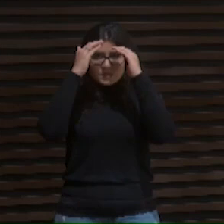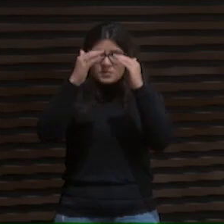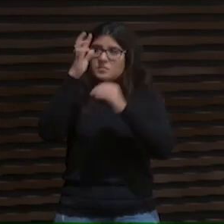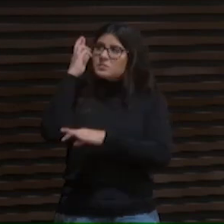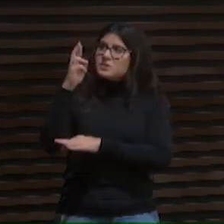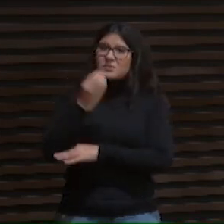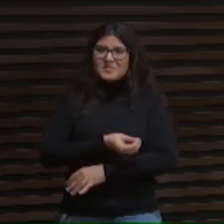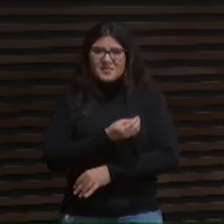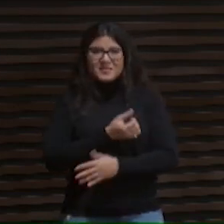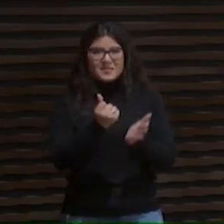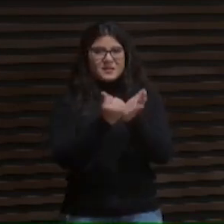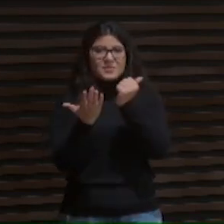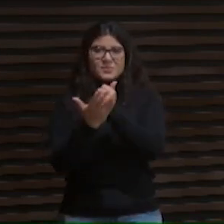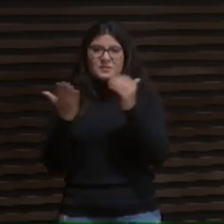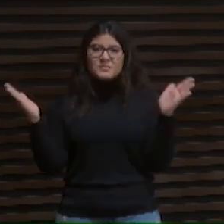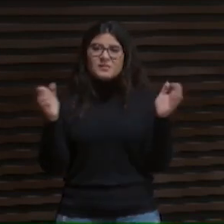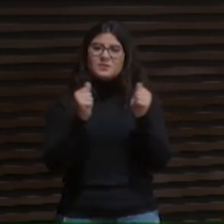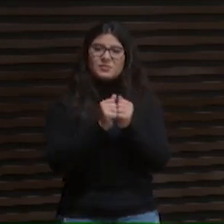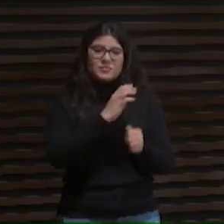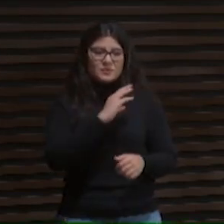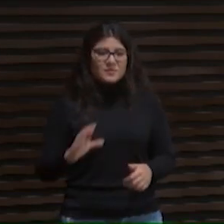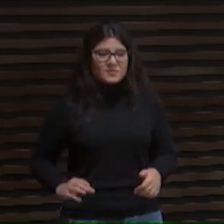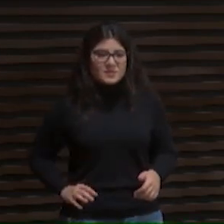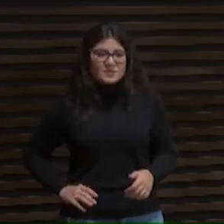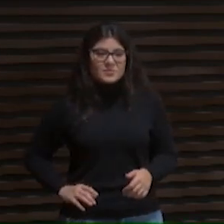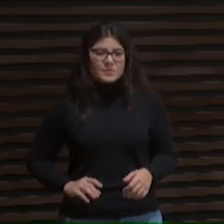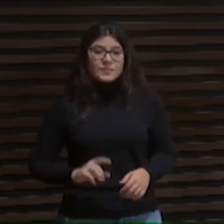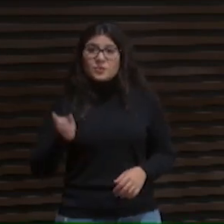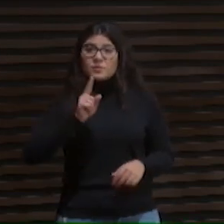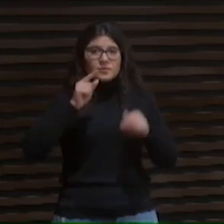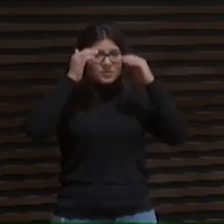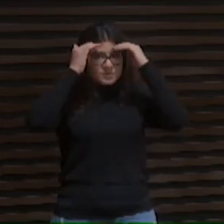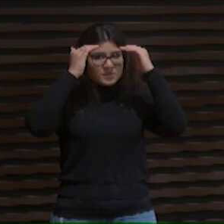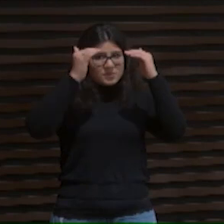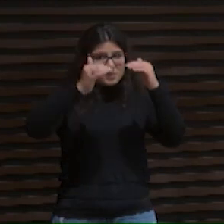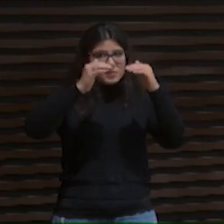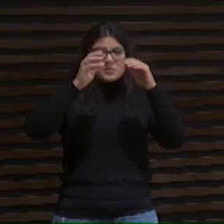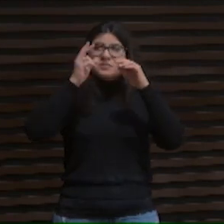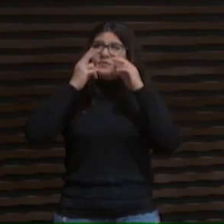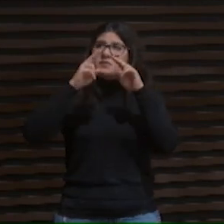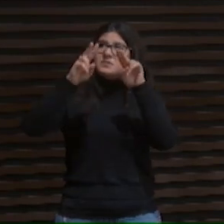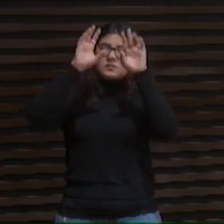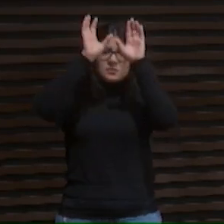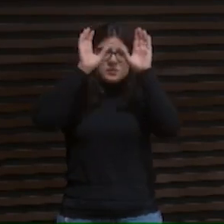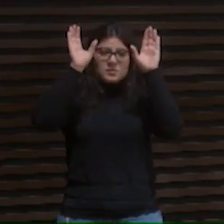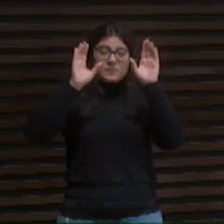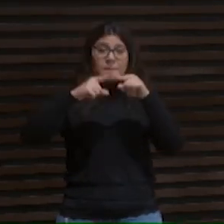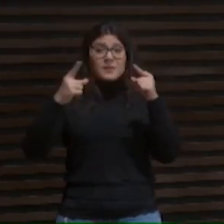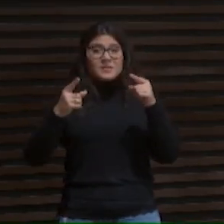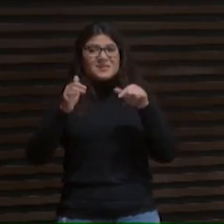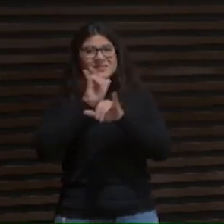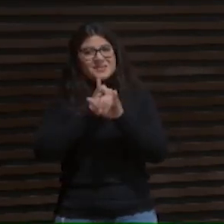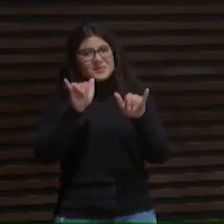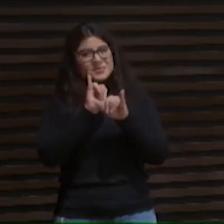vida crucificada com Cristo. Não fui desobediente à visão celestial, mas